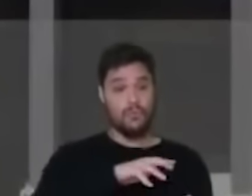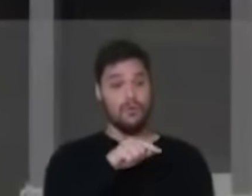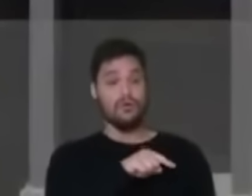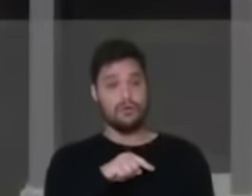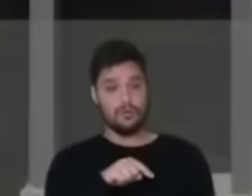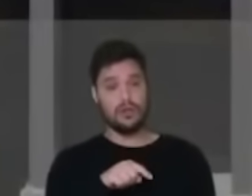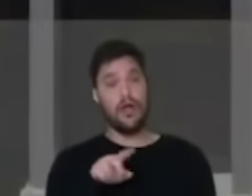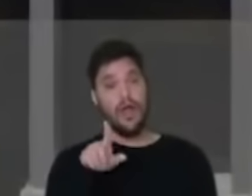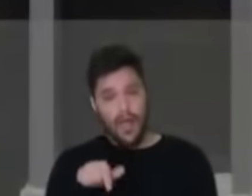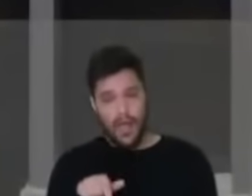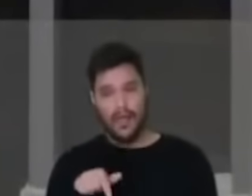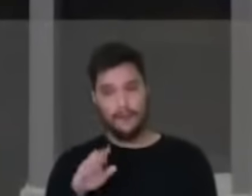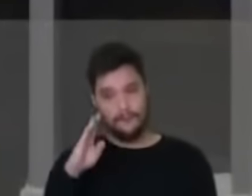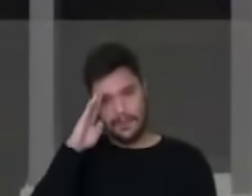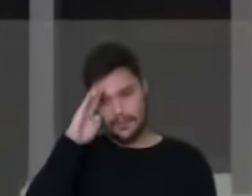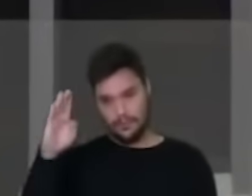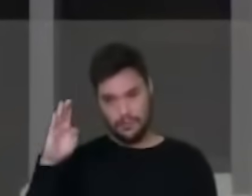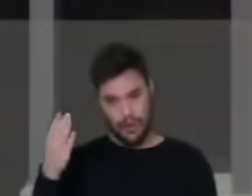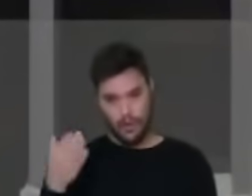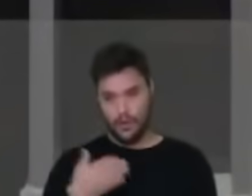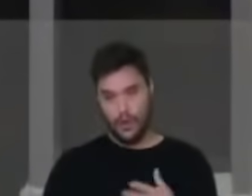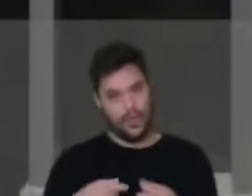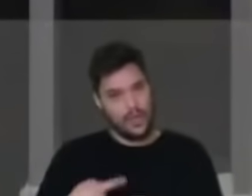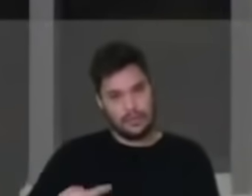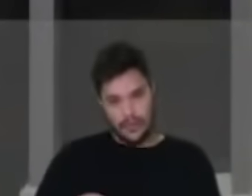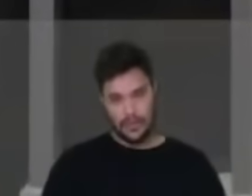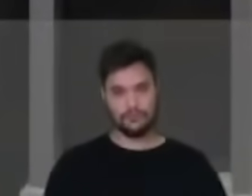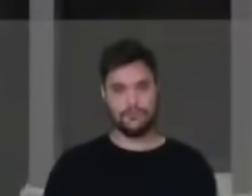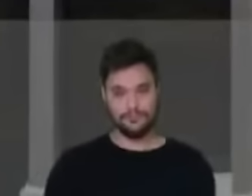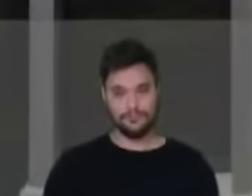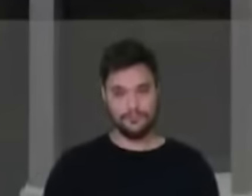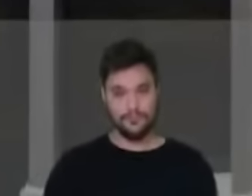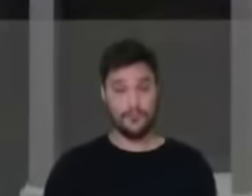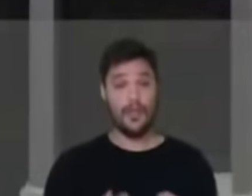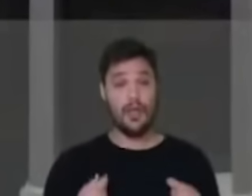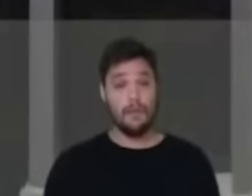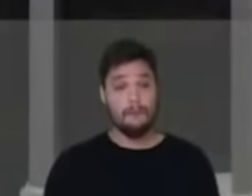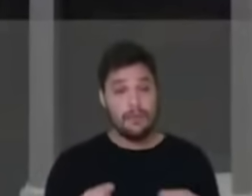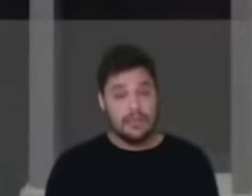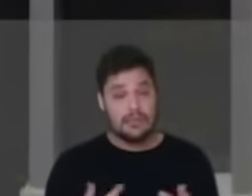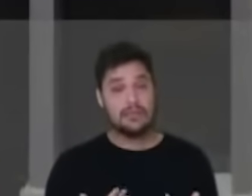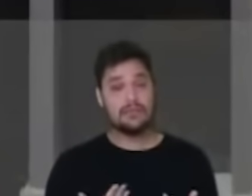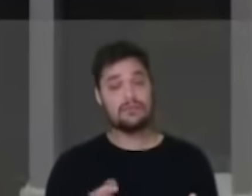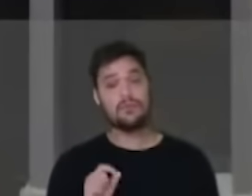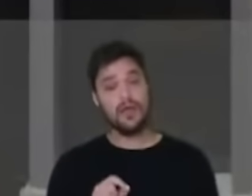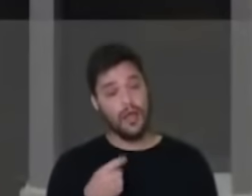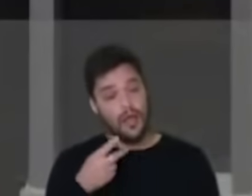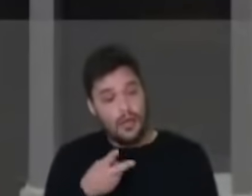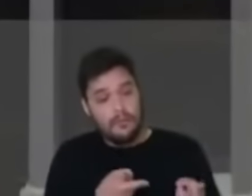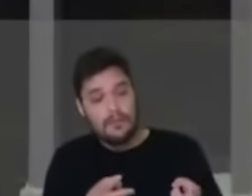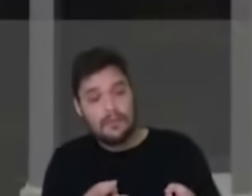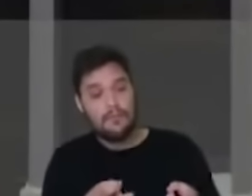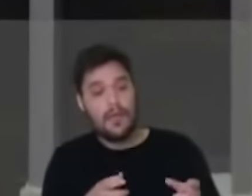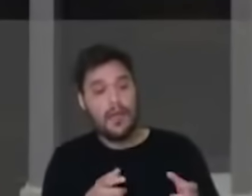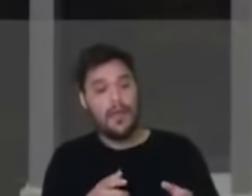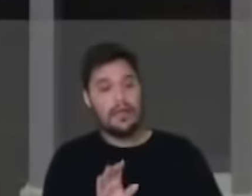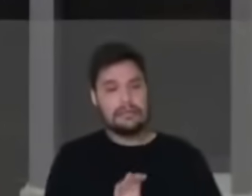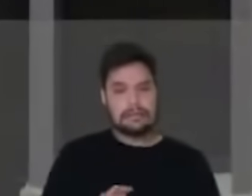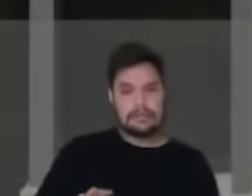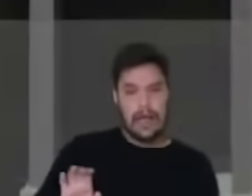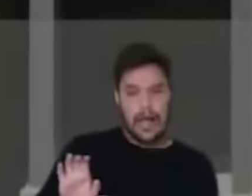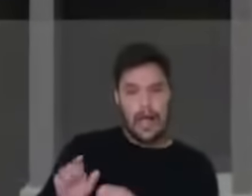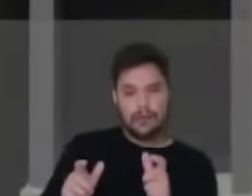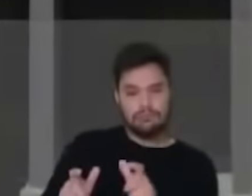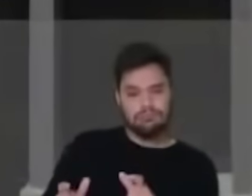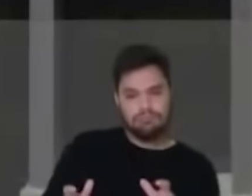tema central em qualquer cidade. Porque é preciso olhar para cada território e pensar que